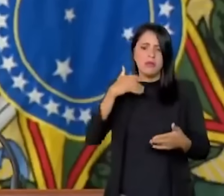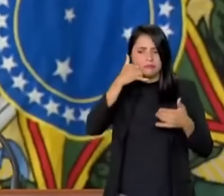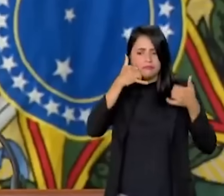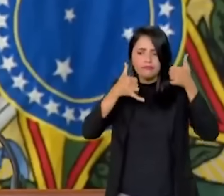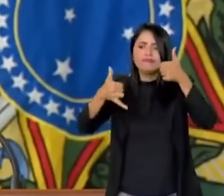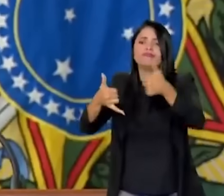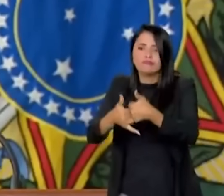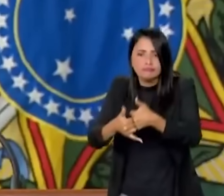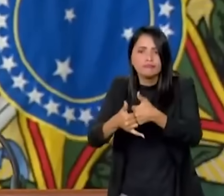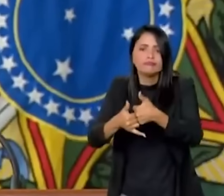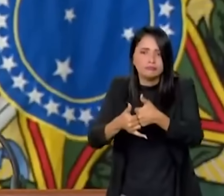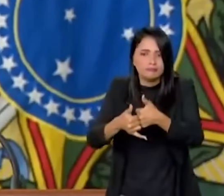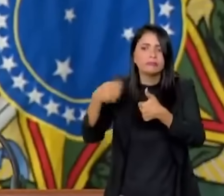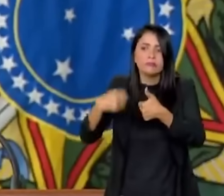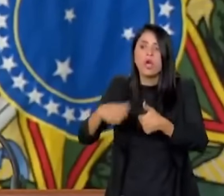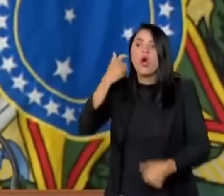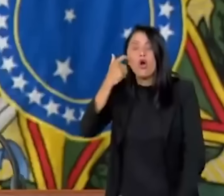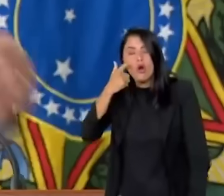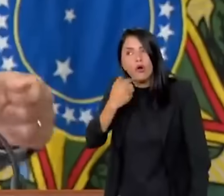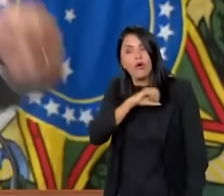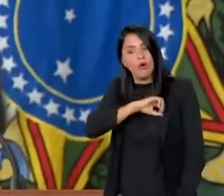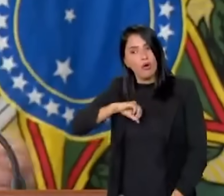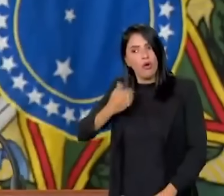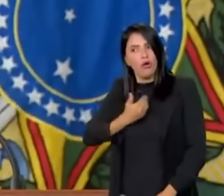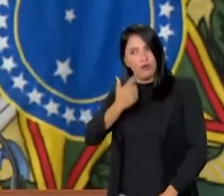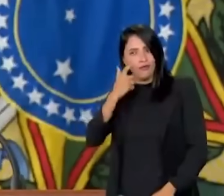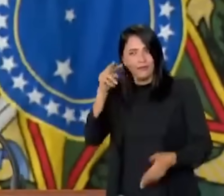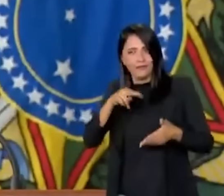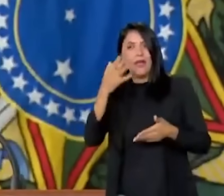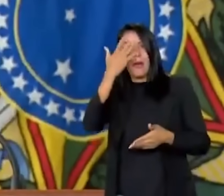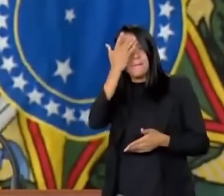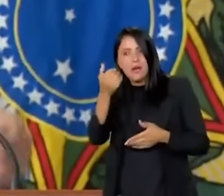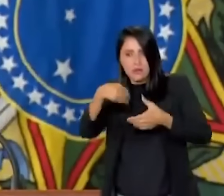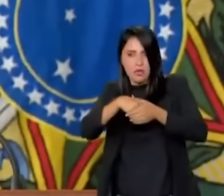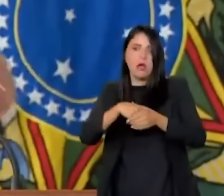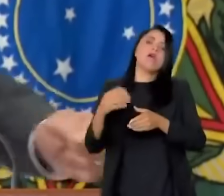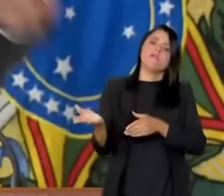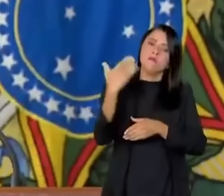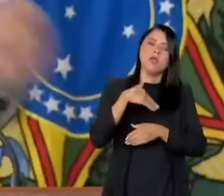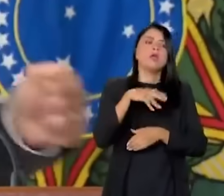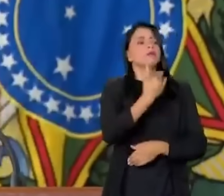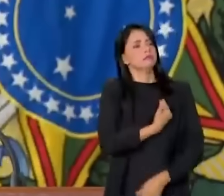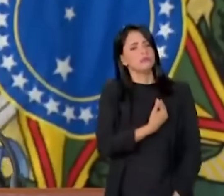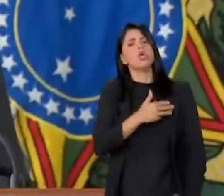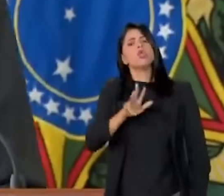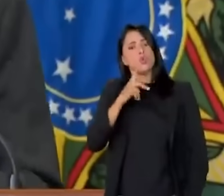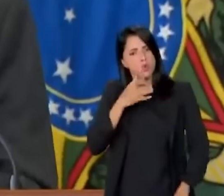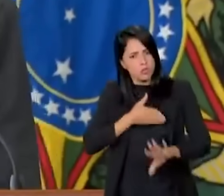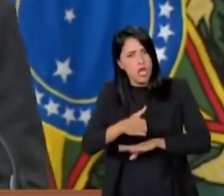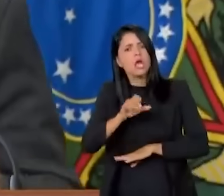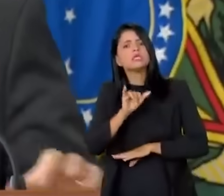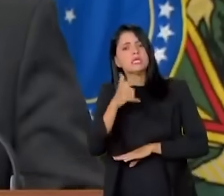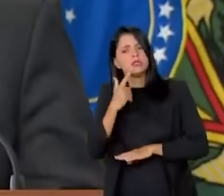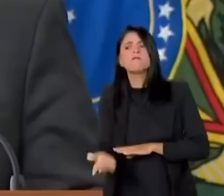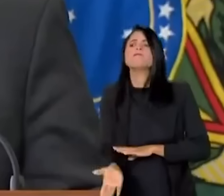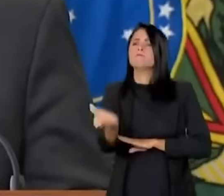e ligue para a pessoa. Companheira Marina, você está no CISC? Então venha. Companheiro Lula, você está no CISC? Venha. Por que que eu